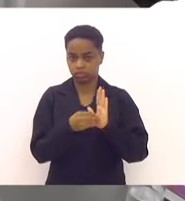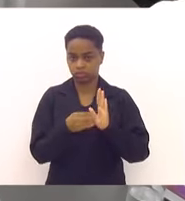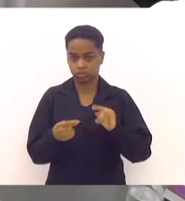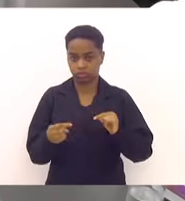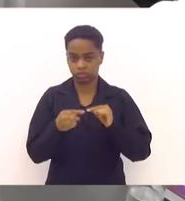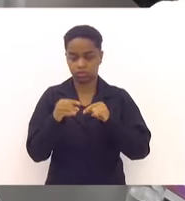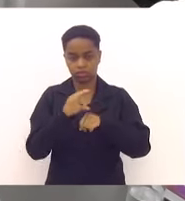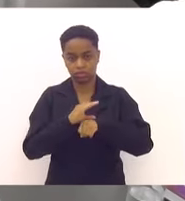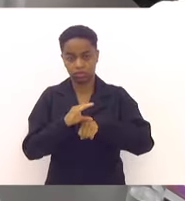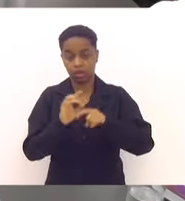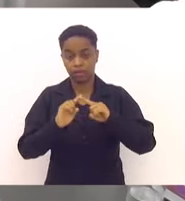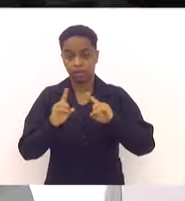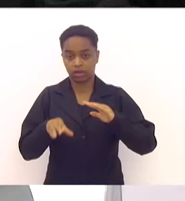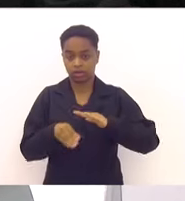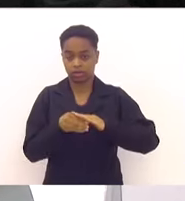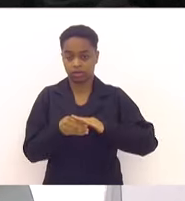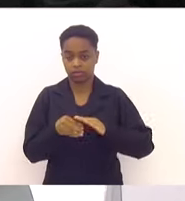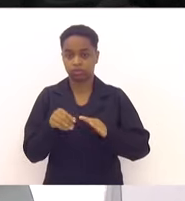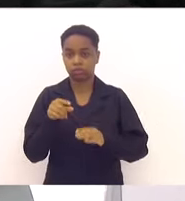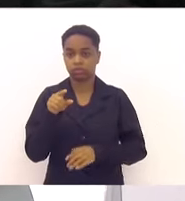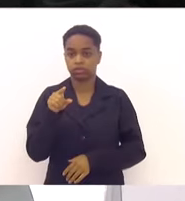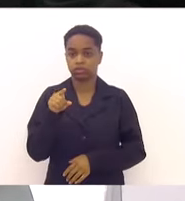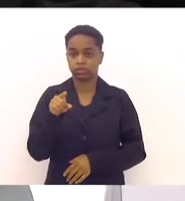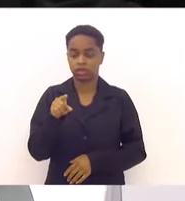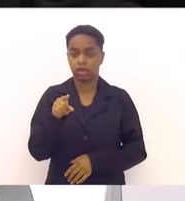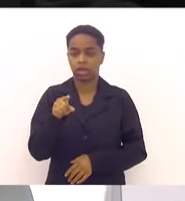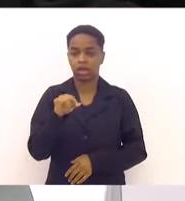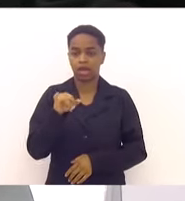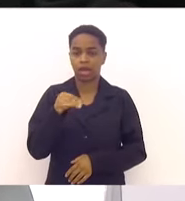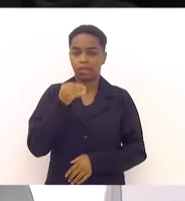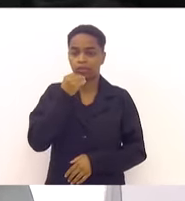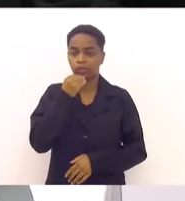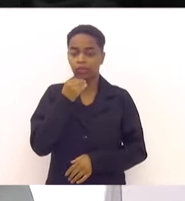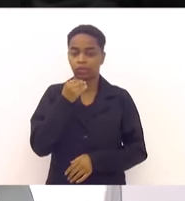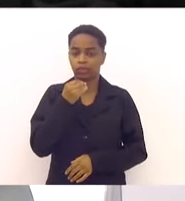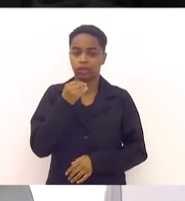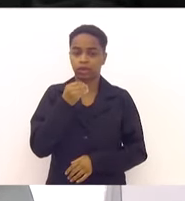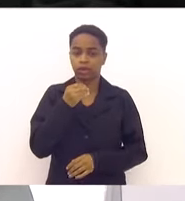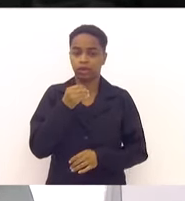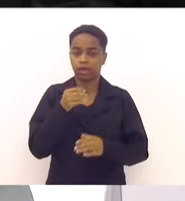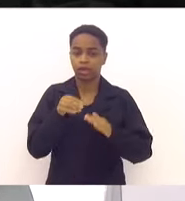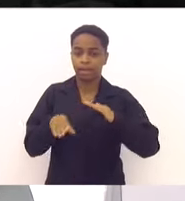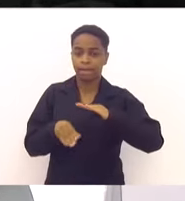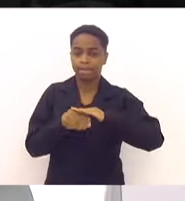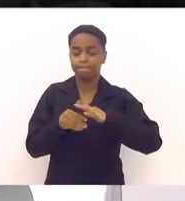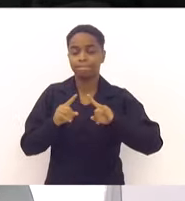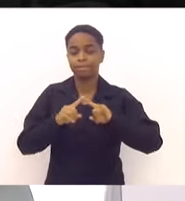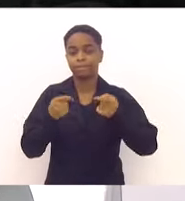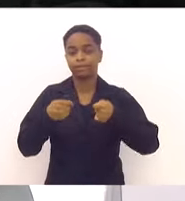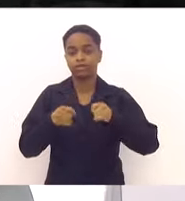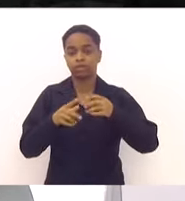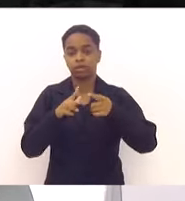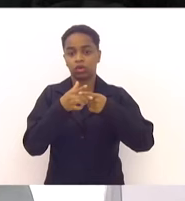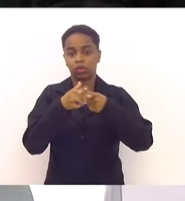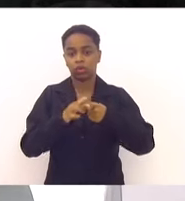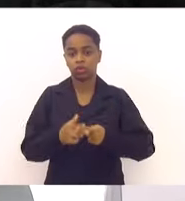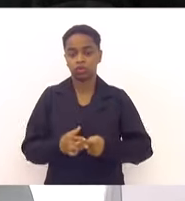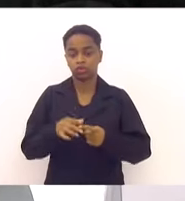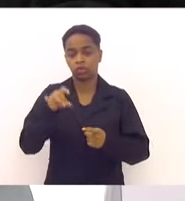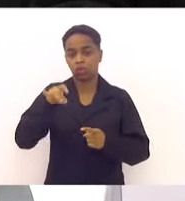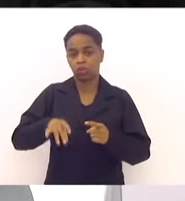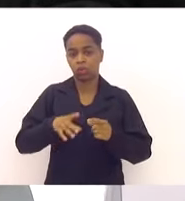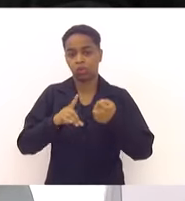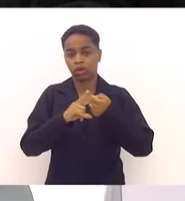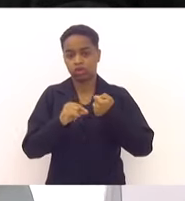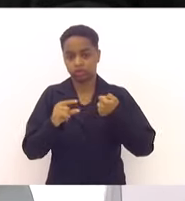emenda, perfeito. O senhor aproveita a sua emenda e corrige o último artigo, revogando essas disposições